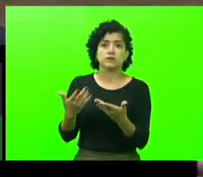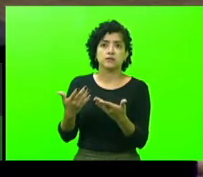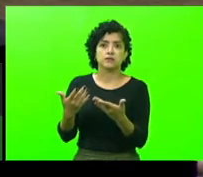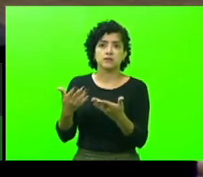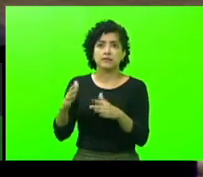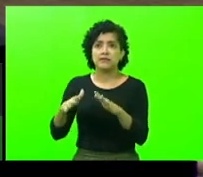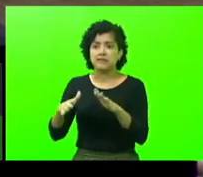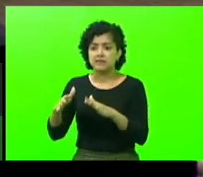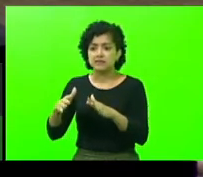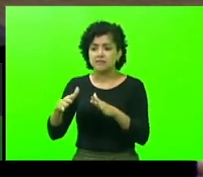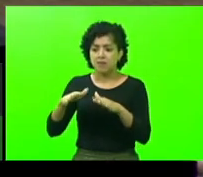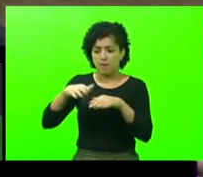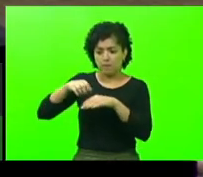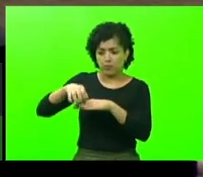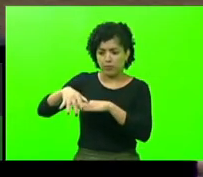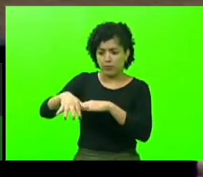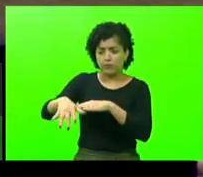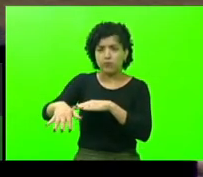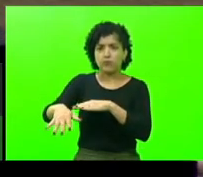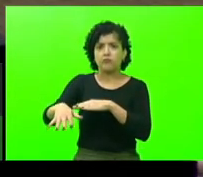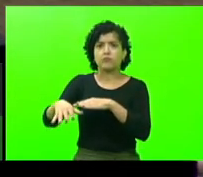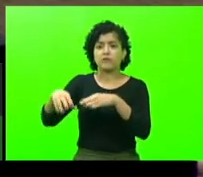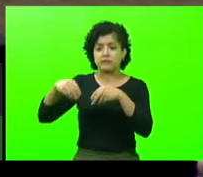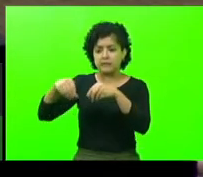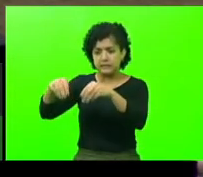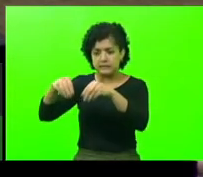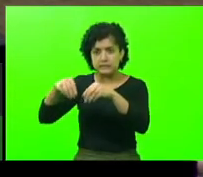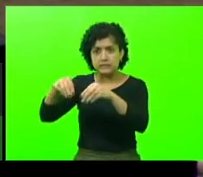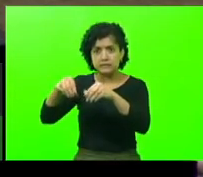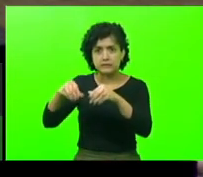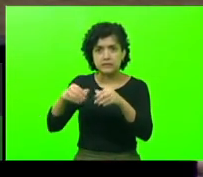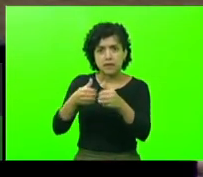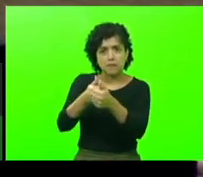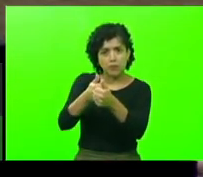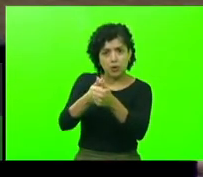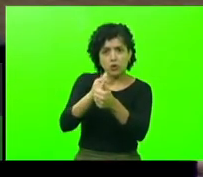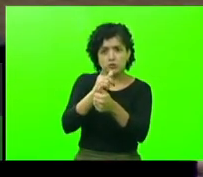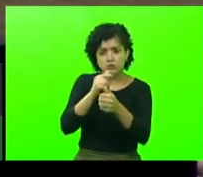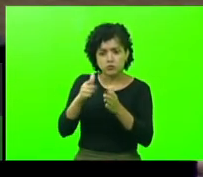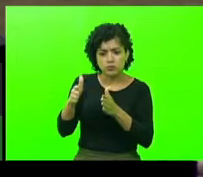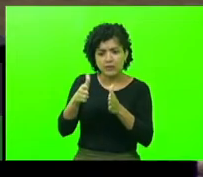nas barrancas, nos riachos, nos rios,